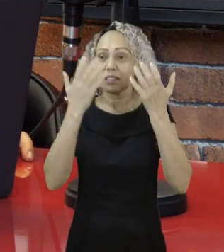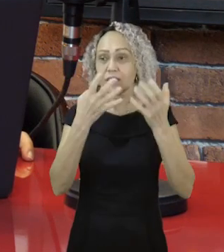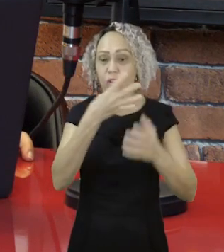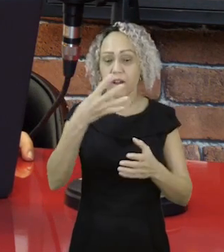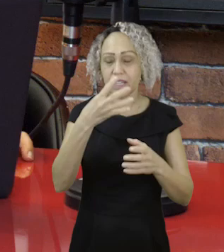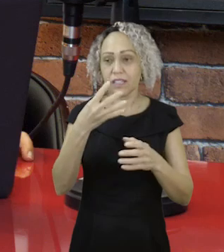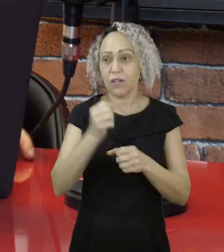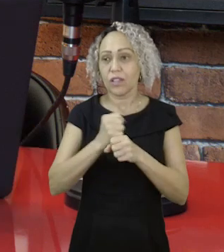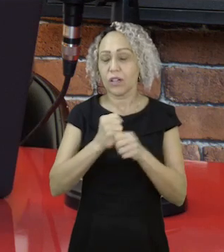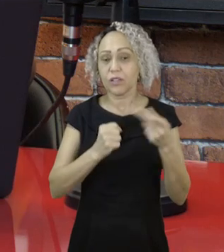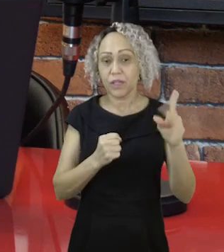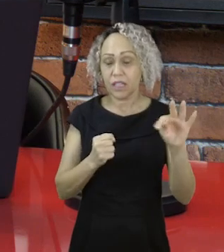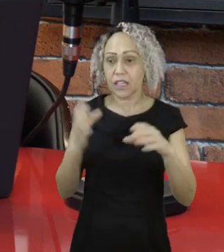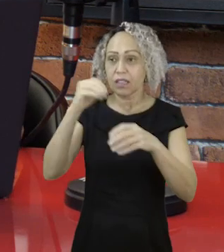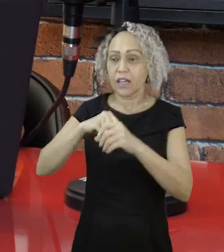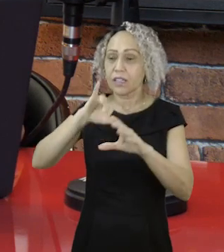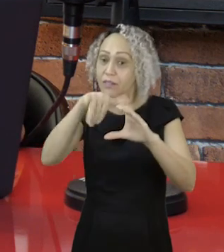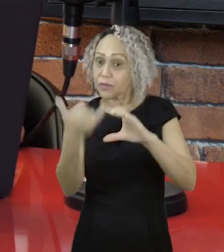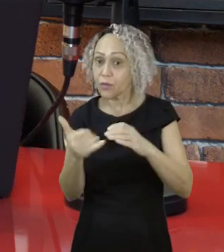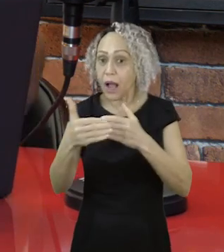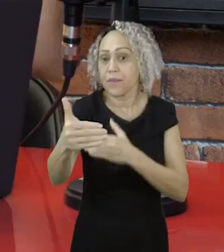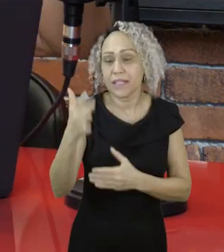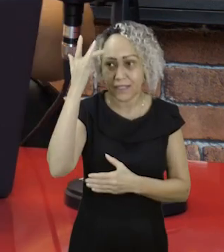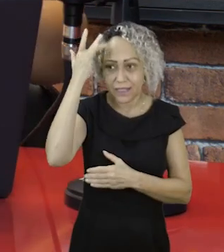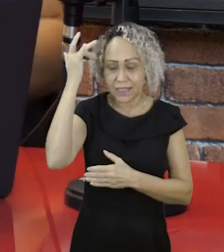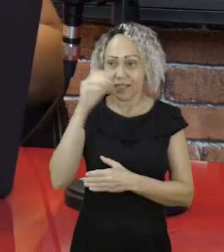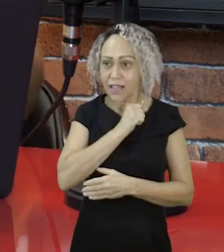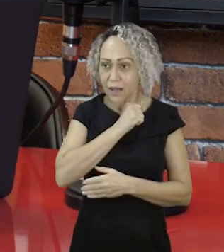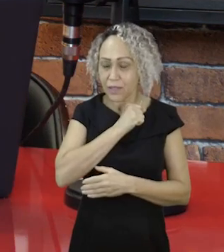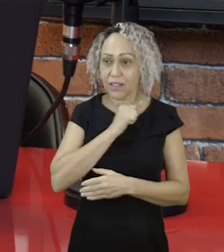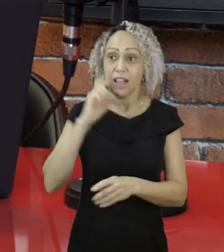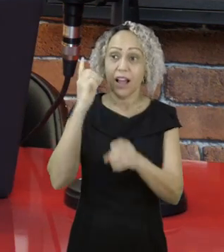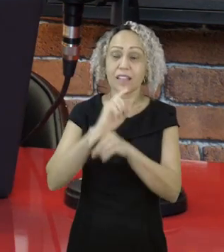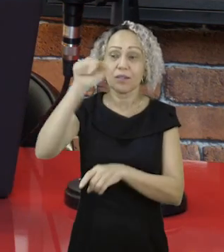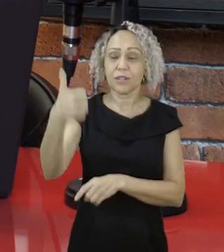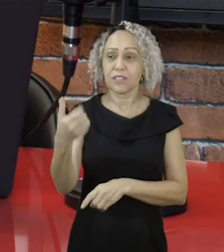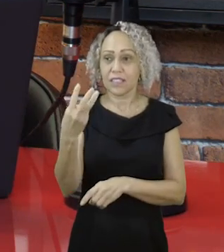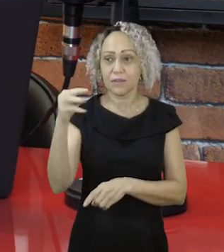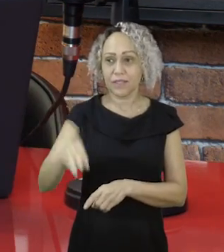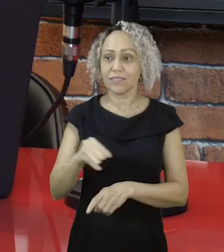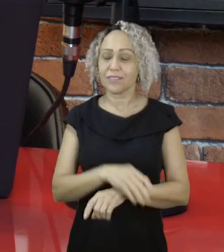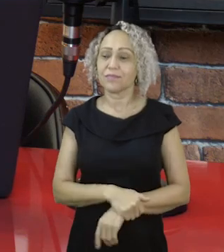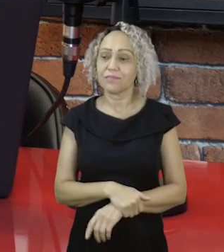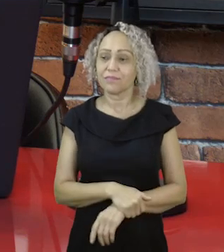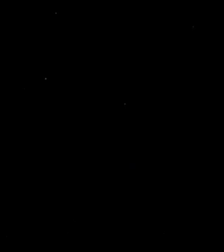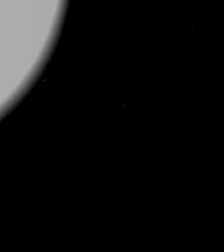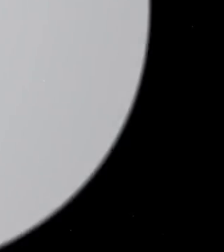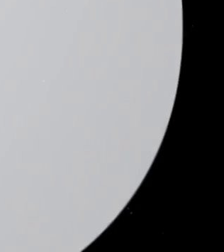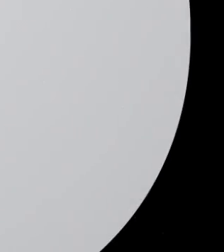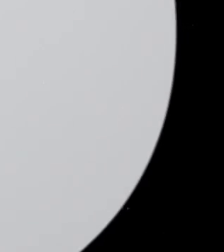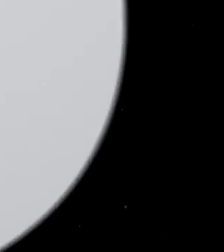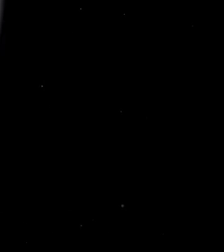de 44 anos do PT. Ele está disponível no YouTube a partir deste sábado. E a gente se encontra no próximo 13 Minutos.